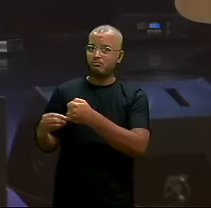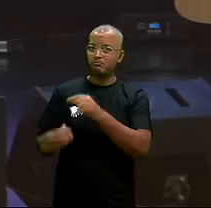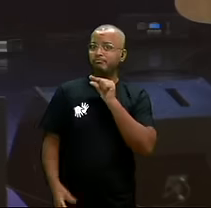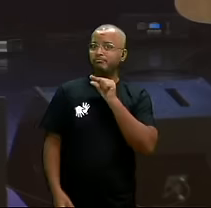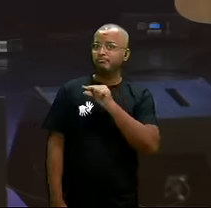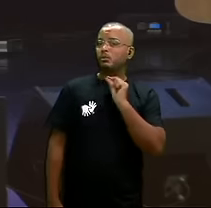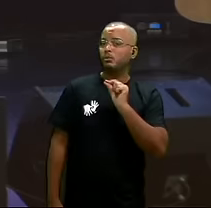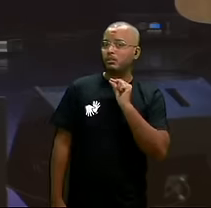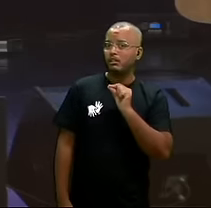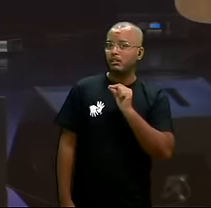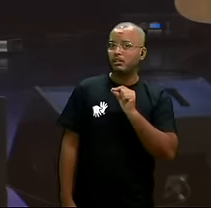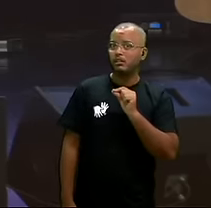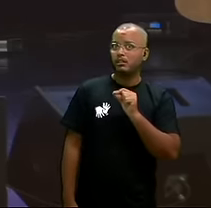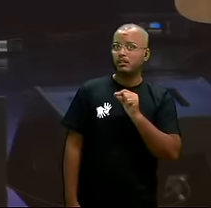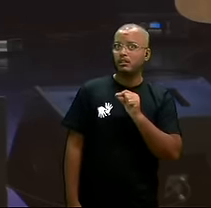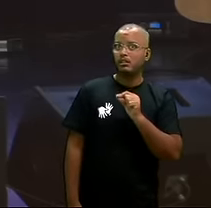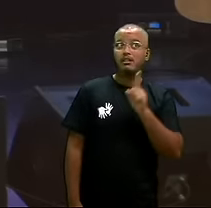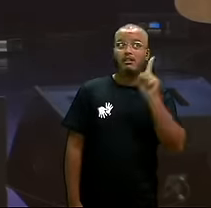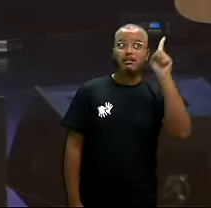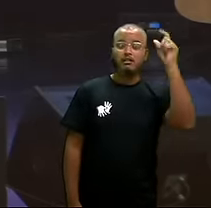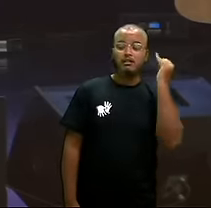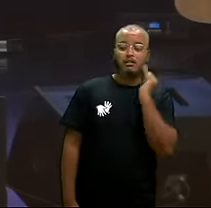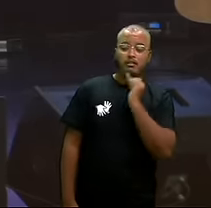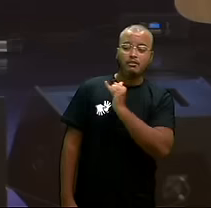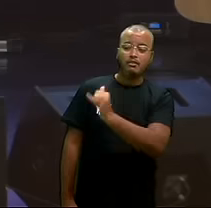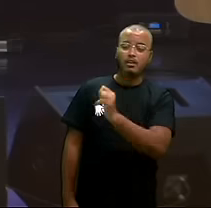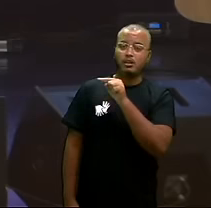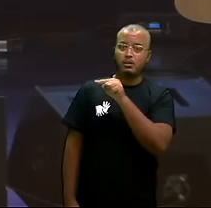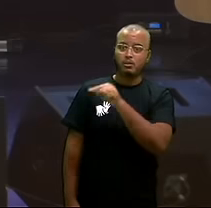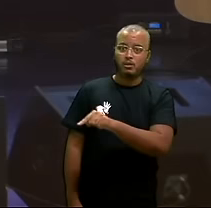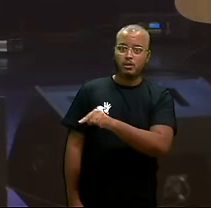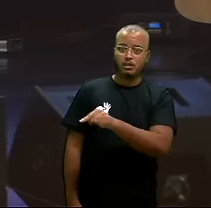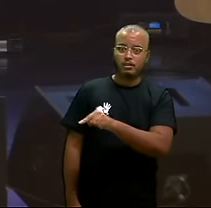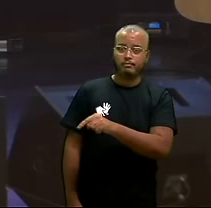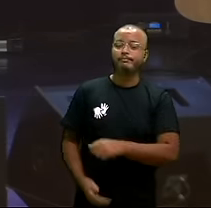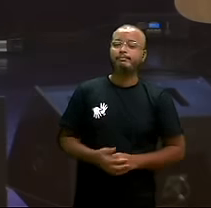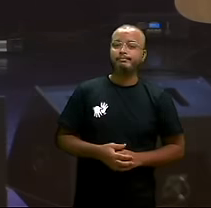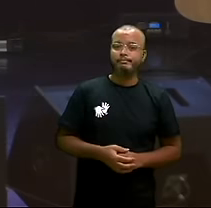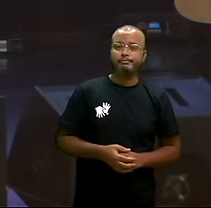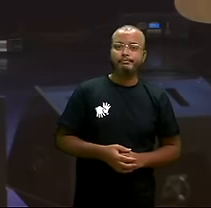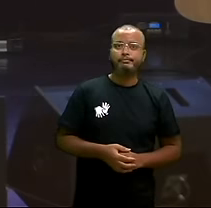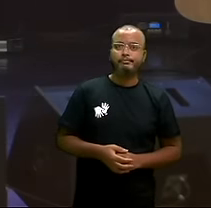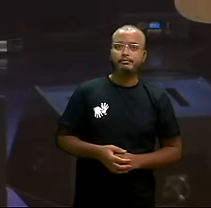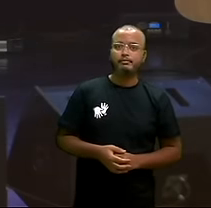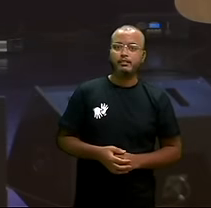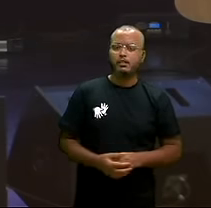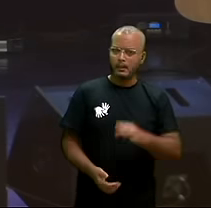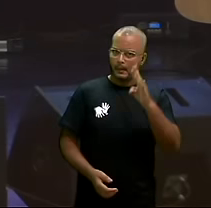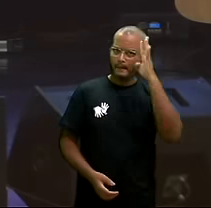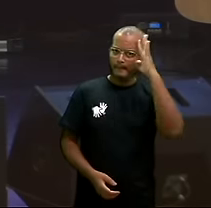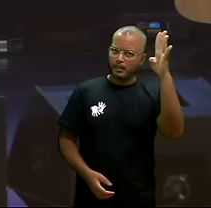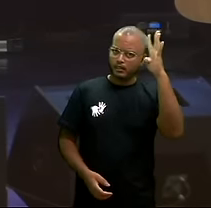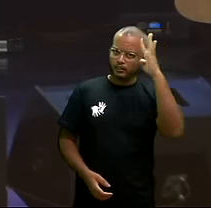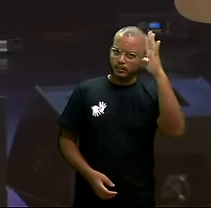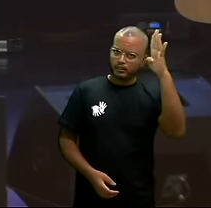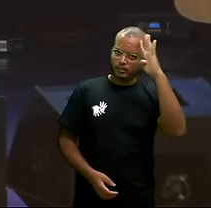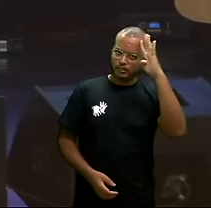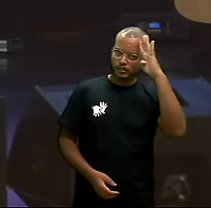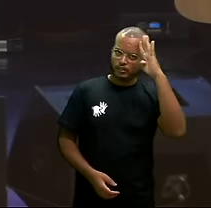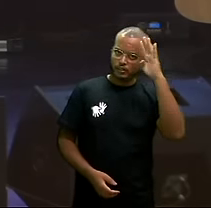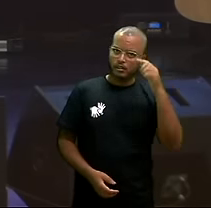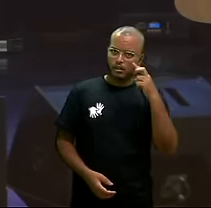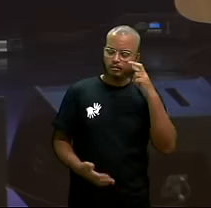como Deus fala com Josué, você sabe que provavelmente é o que estava passando na cabeça dele. Deixa eu viajar na maionese aqui que eu